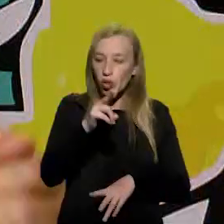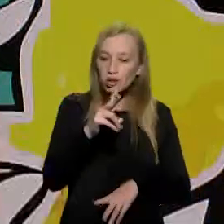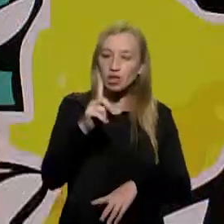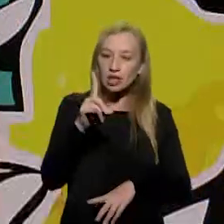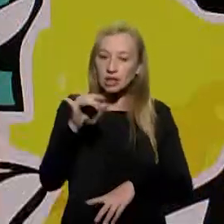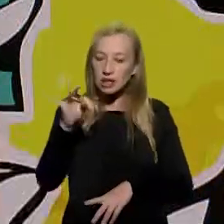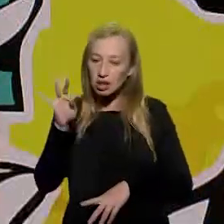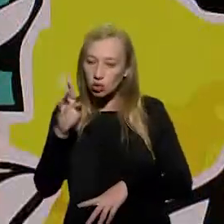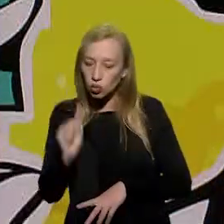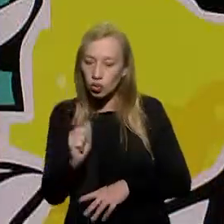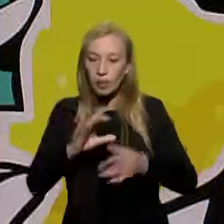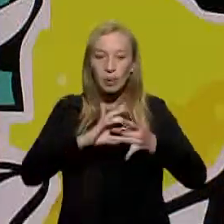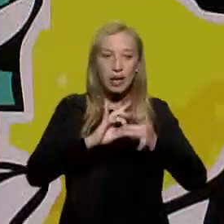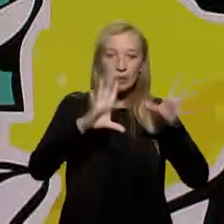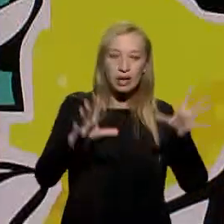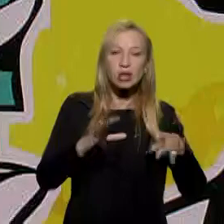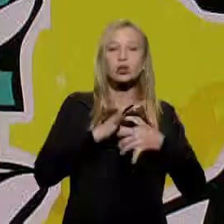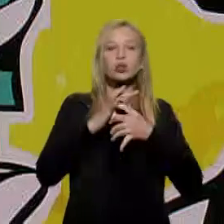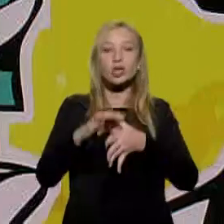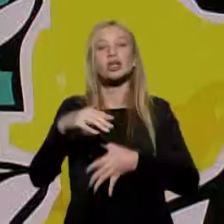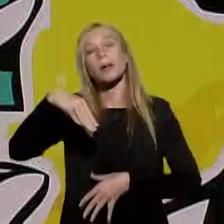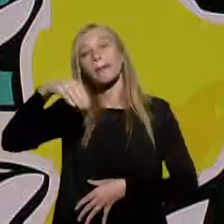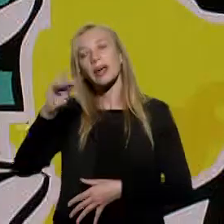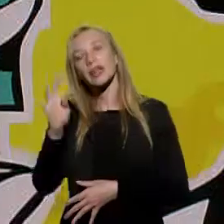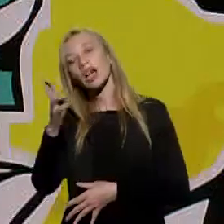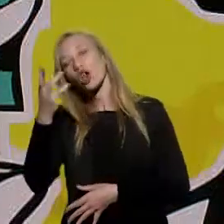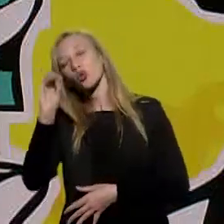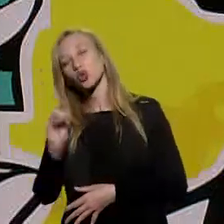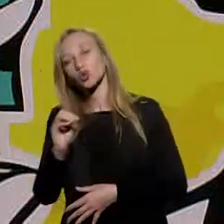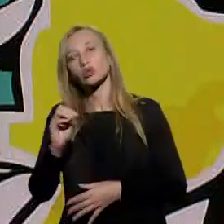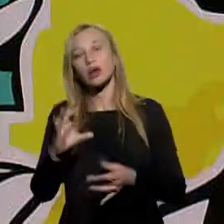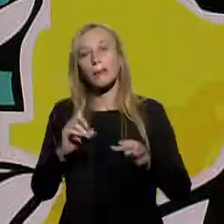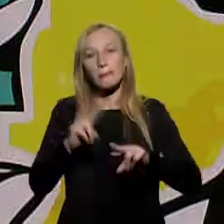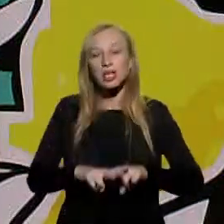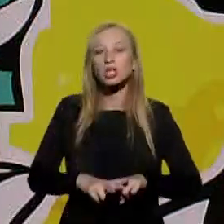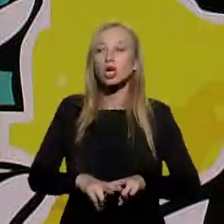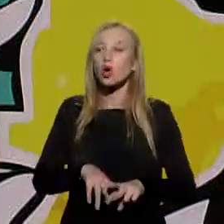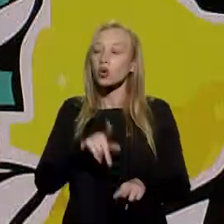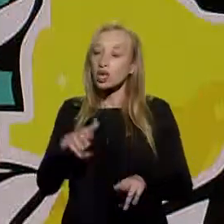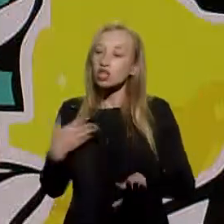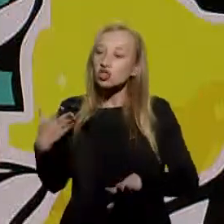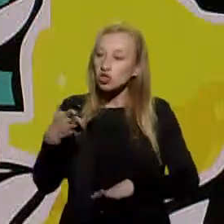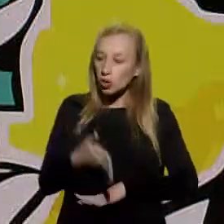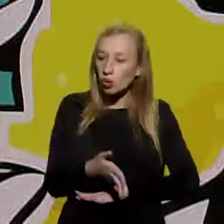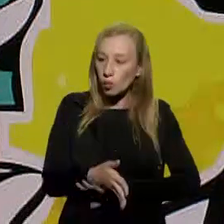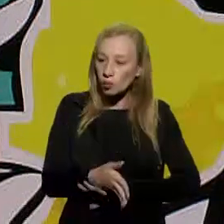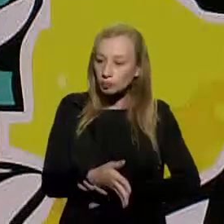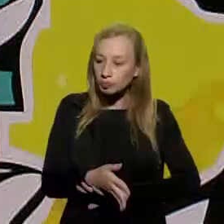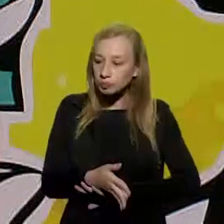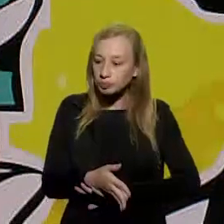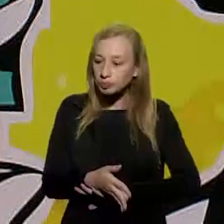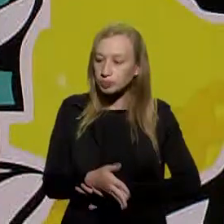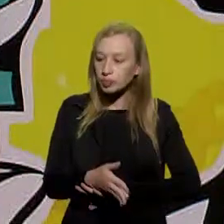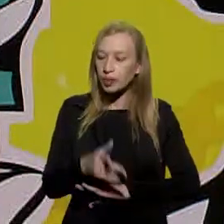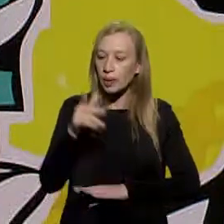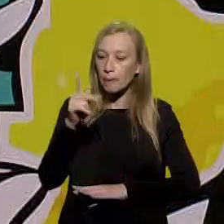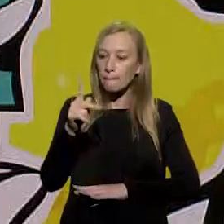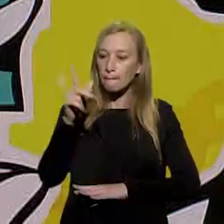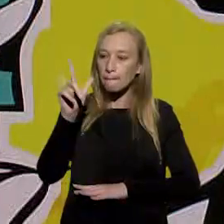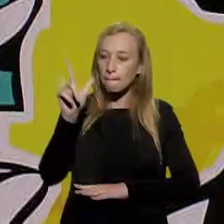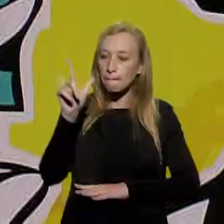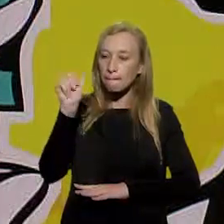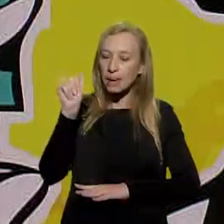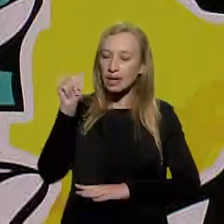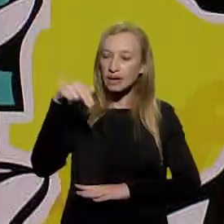da ditadura é pela libertação dos líderes metalúrgicos que estavam presos no entanto quando ela chegou ao ao planalto